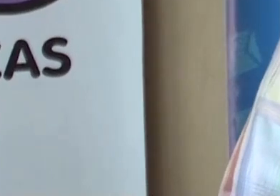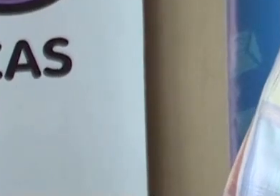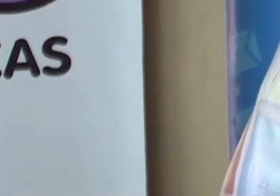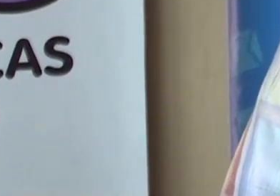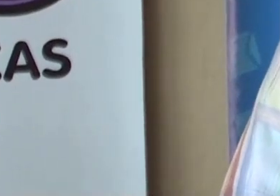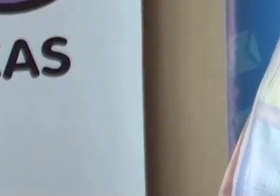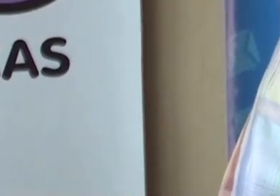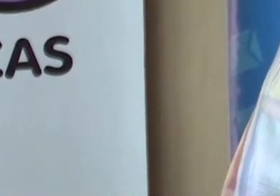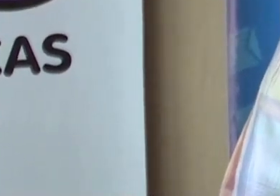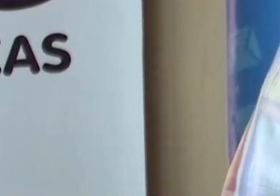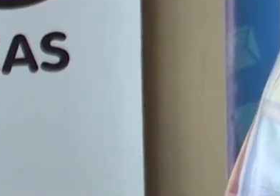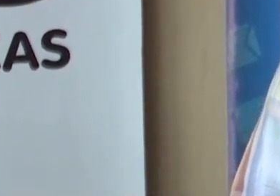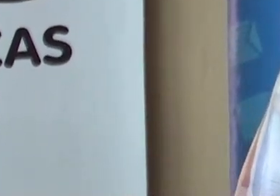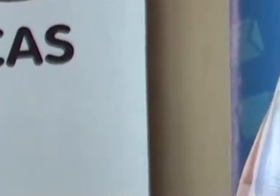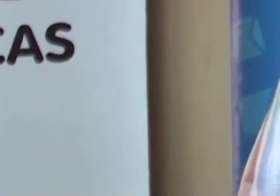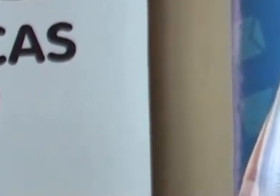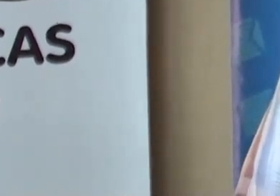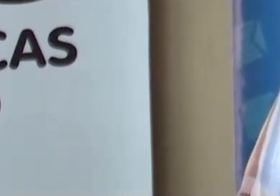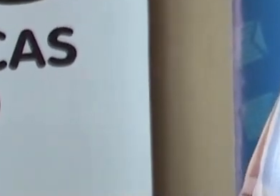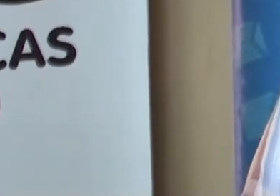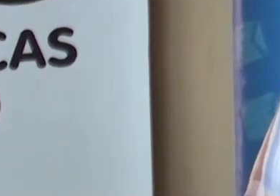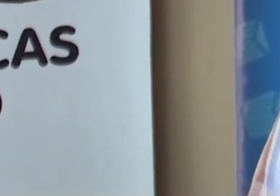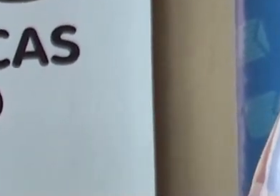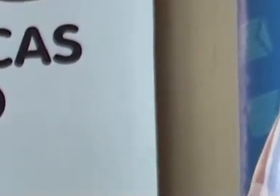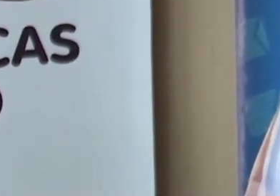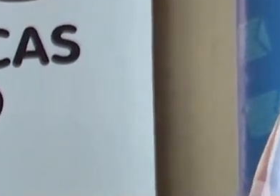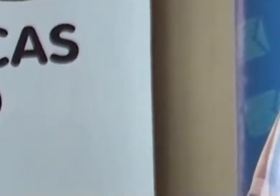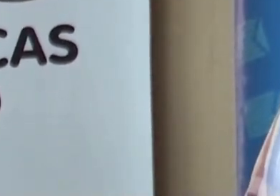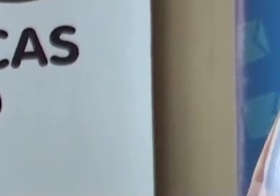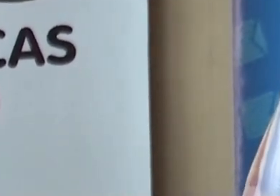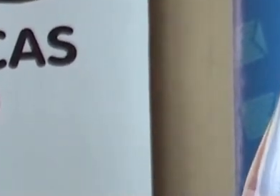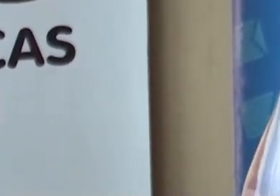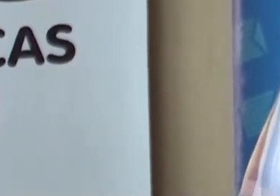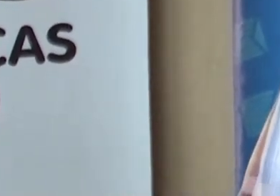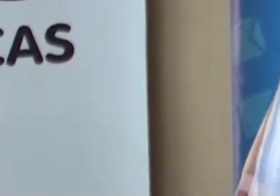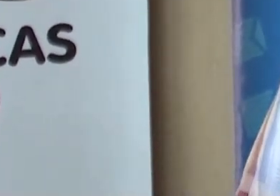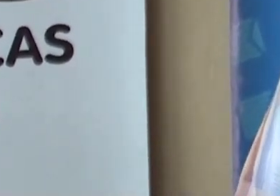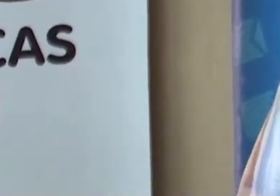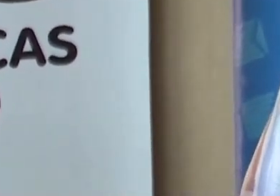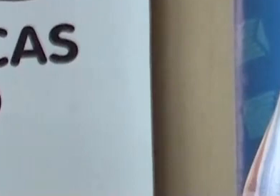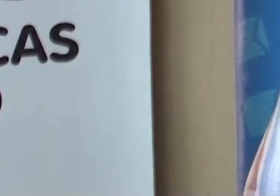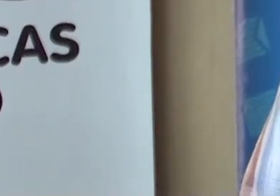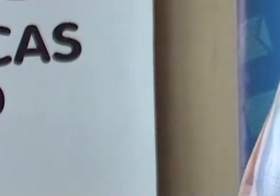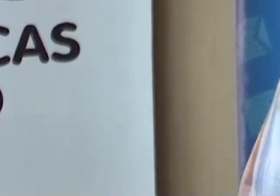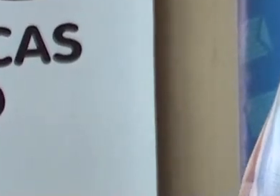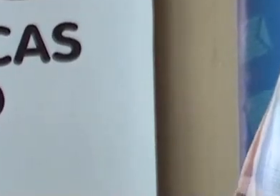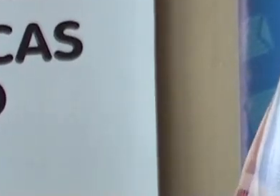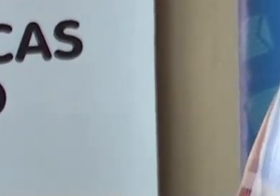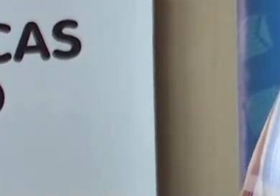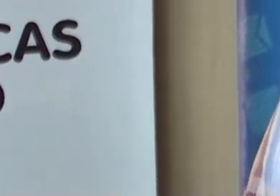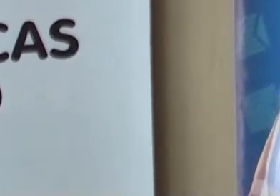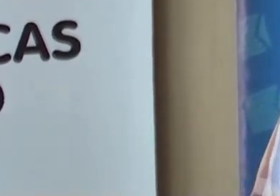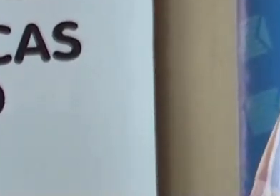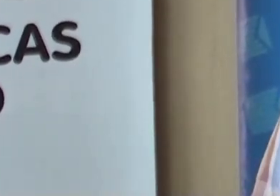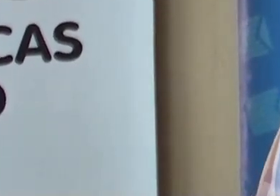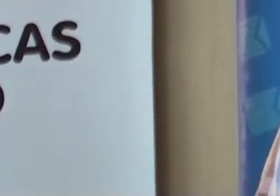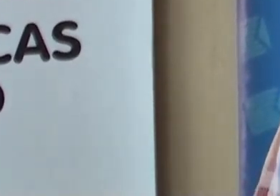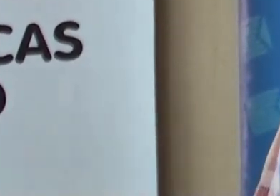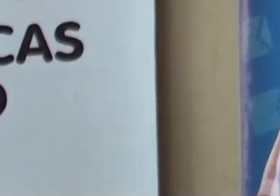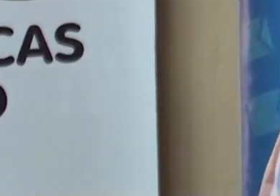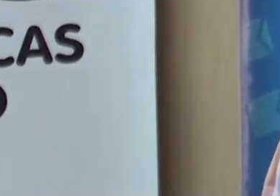da tapa-buraco nos bairros. Eu queria saber de você se vai se estender para os demais bairros. Eu queria